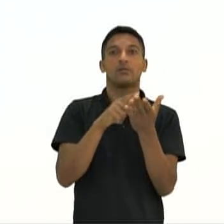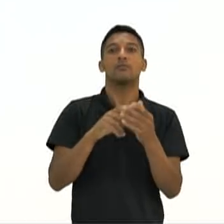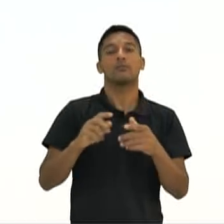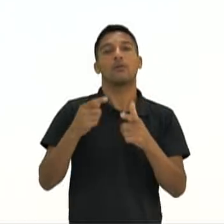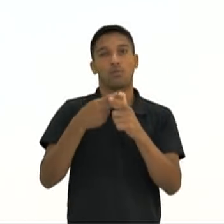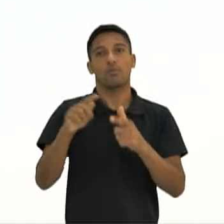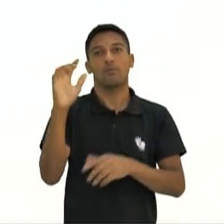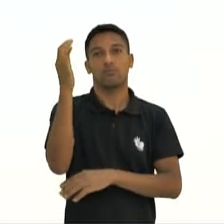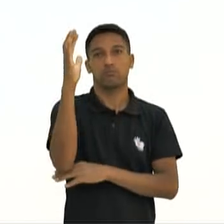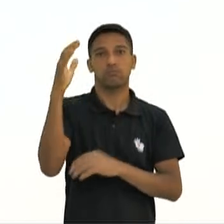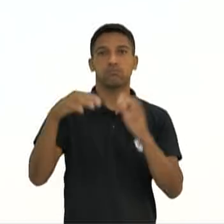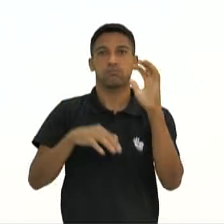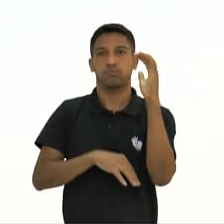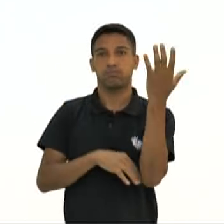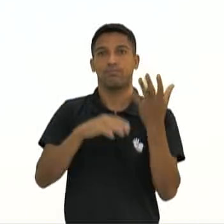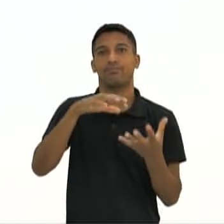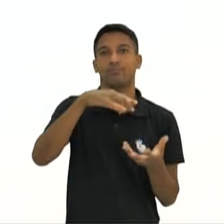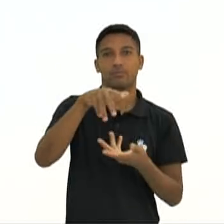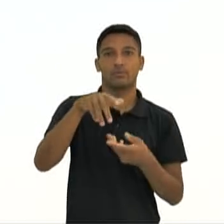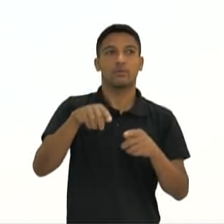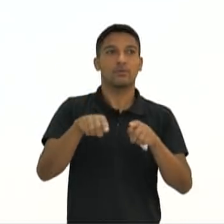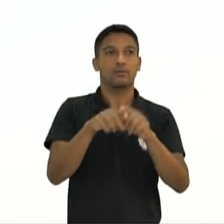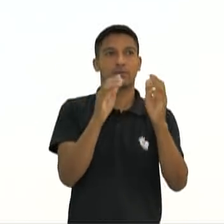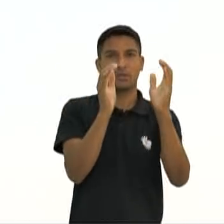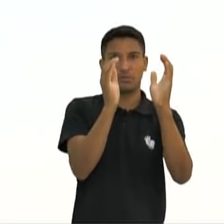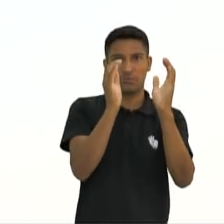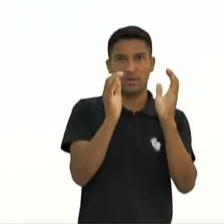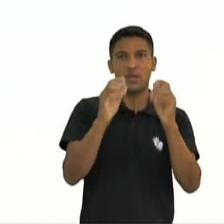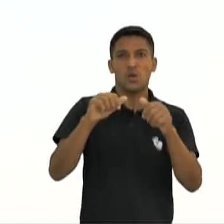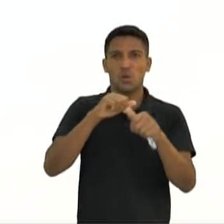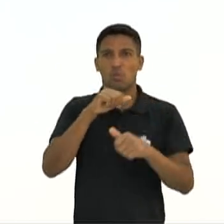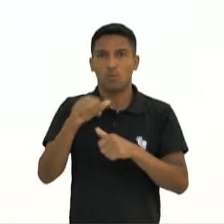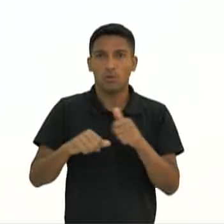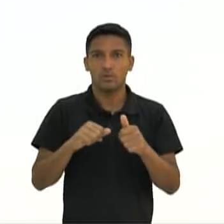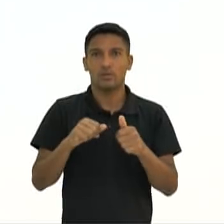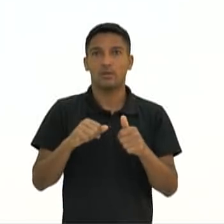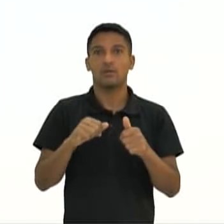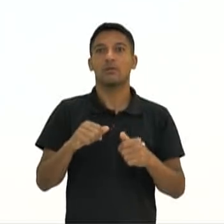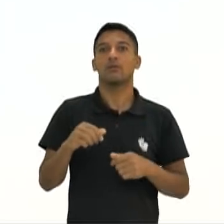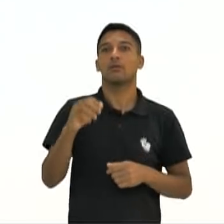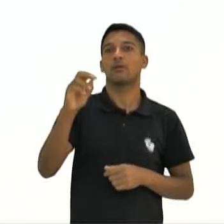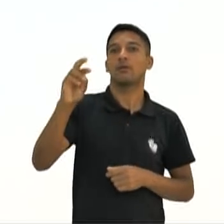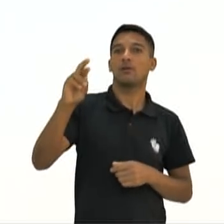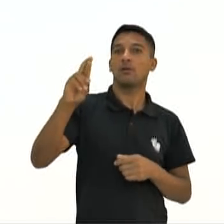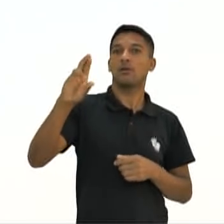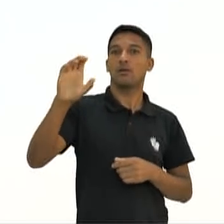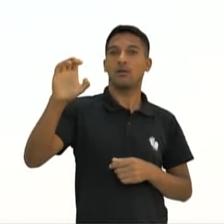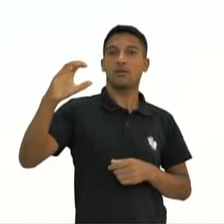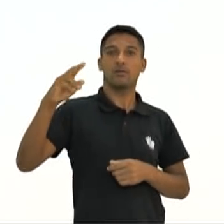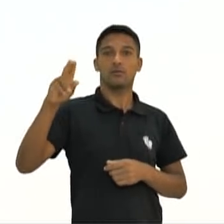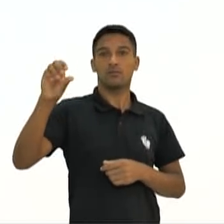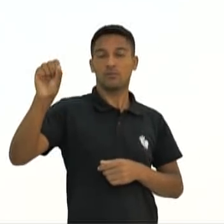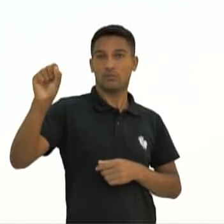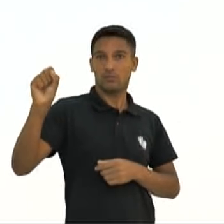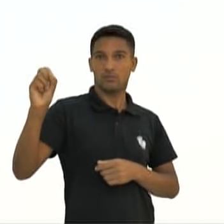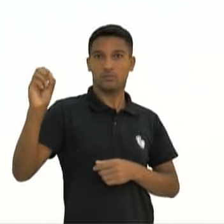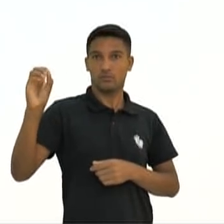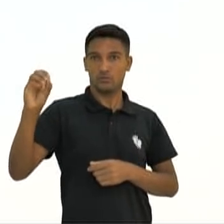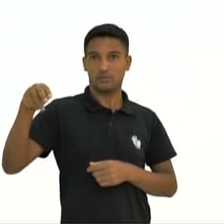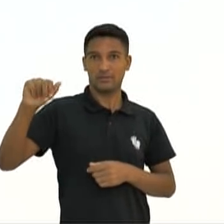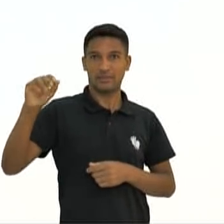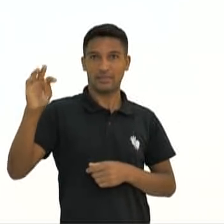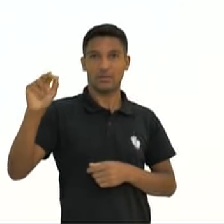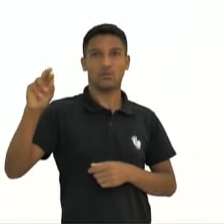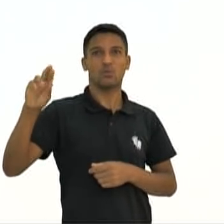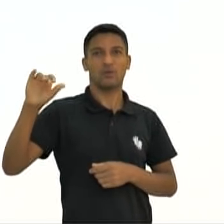Sim. Diversifica os recursos naturais? Não, não faz uma diversificação dos recursos naturais, a existência da poluição.